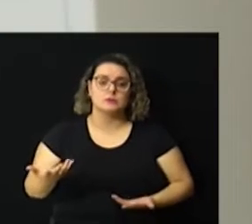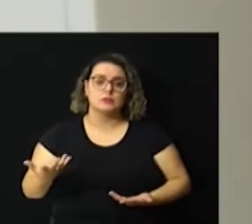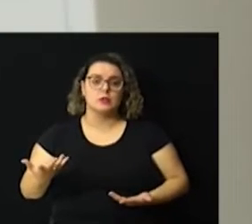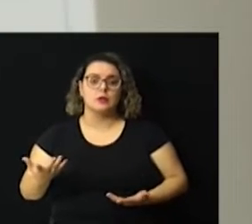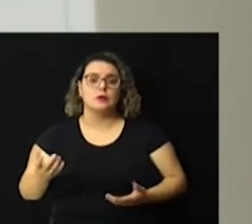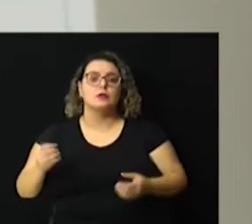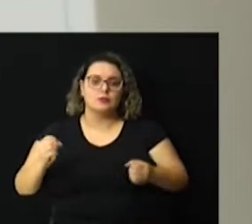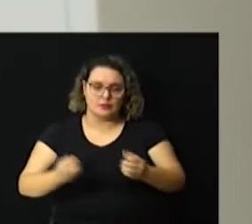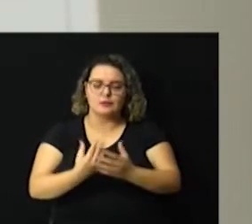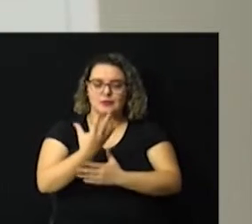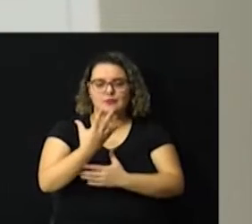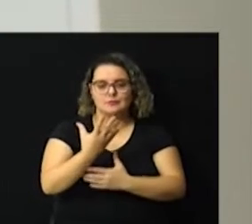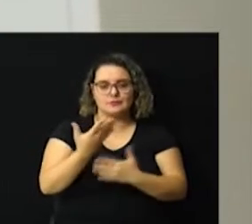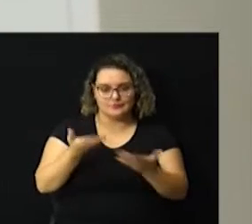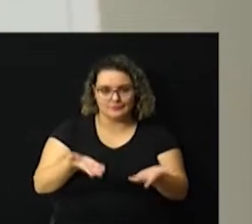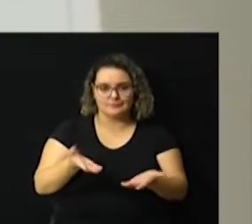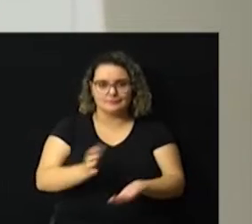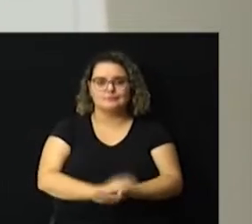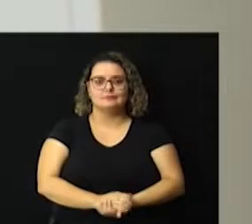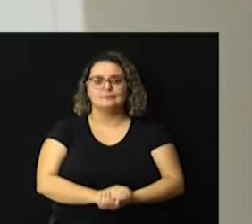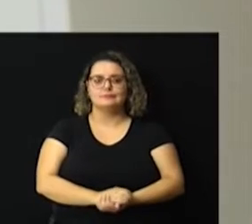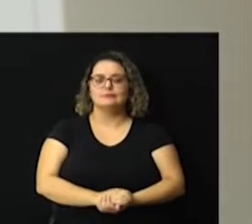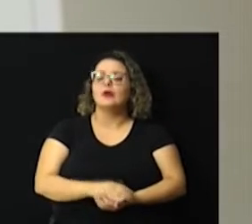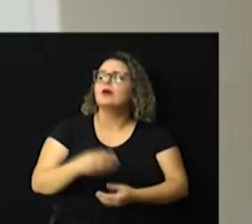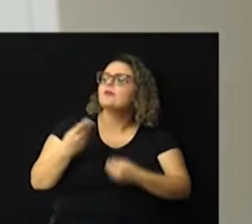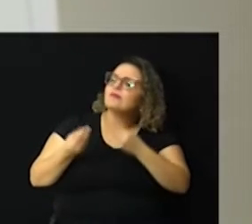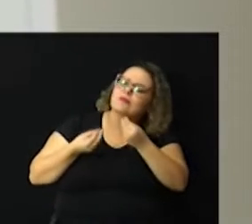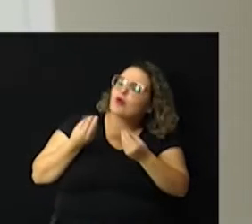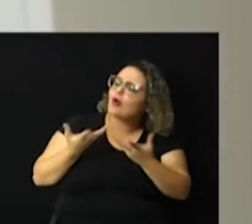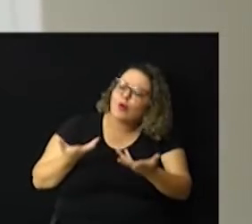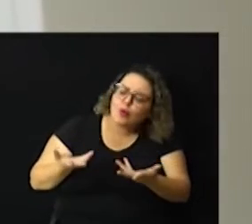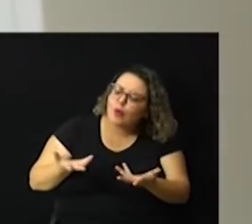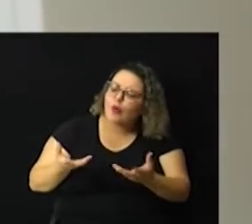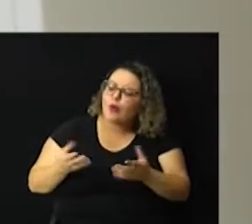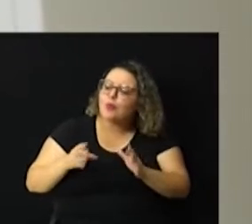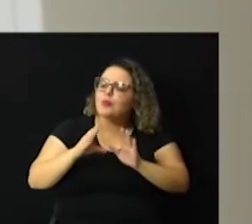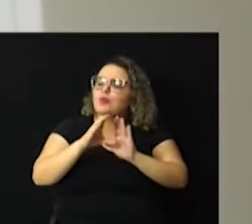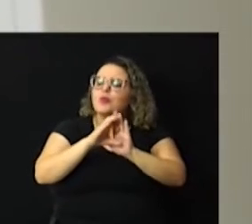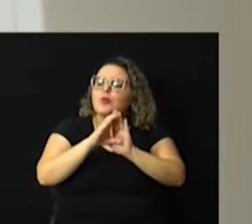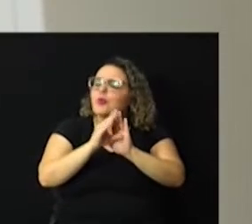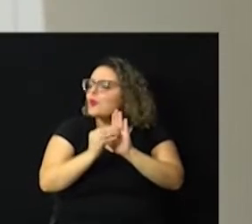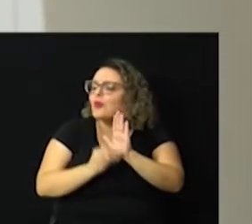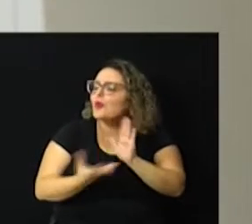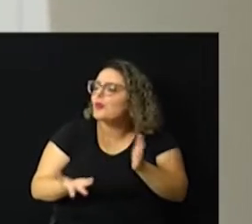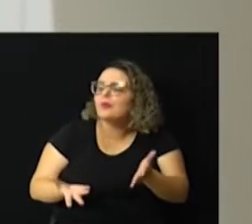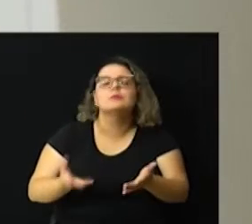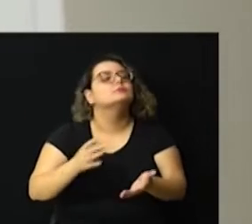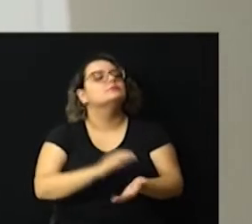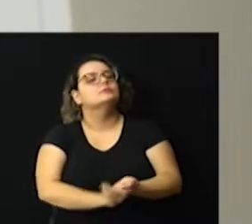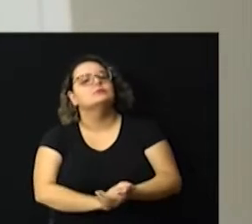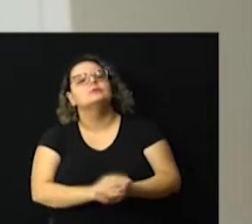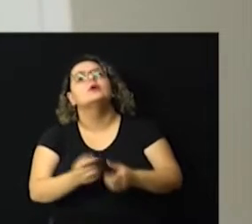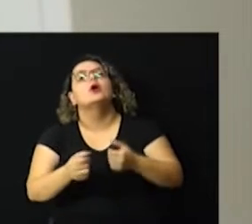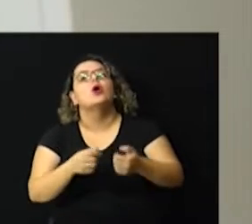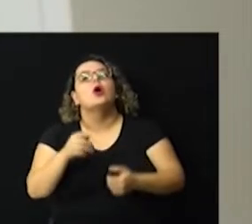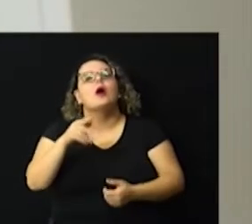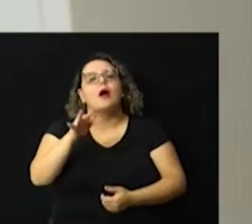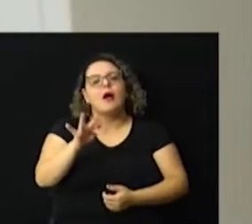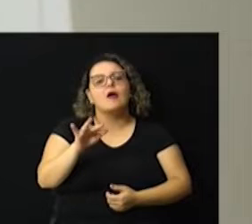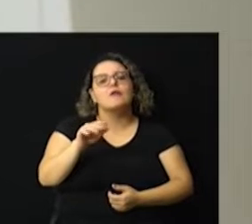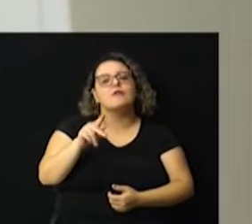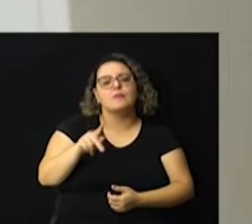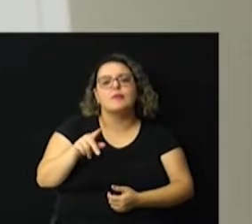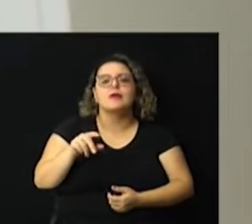fizemos o podcast. Fala um pouquinho sobre esse podcast, qual o conteúdo dele. A gente fez sobre jogos de FPS, que